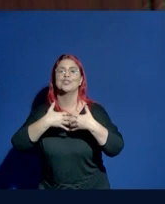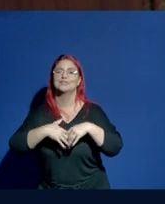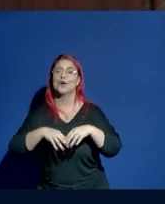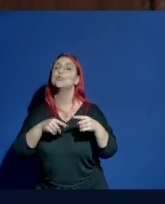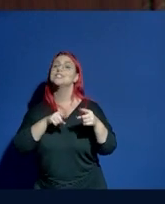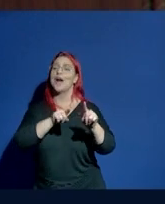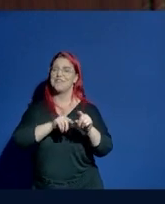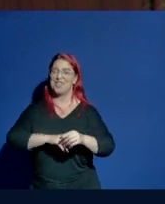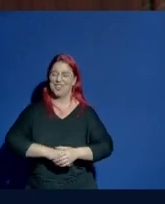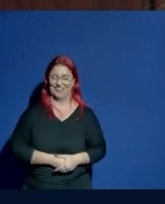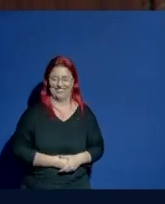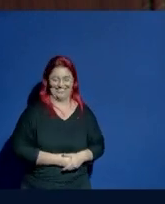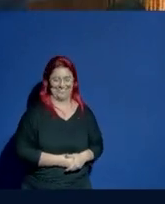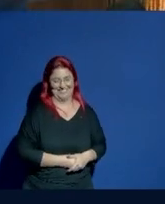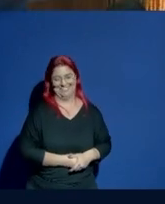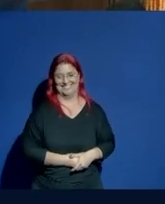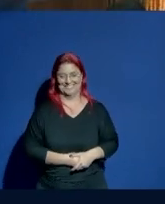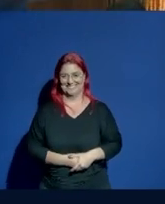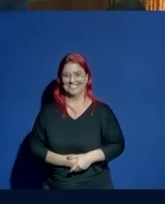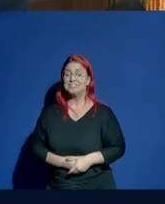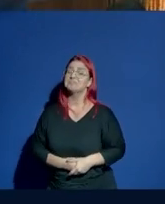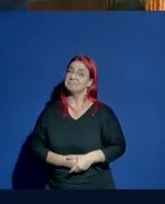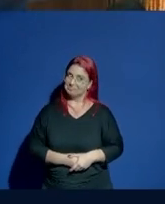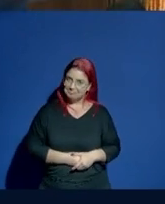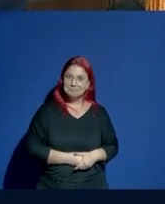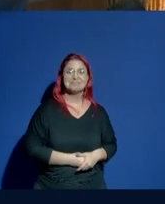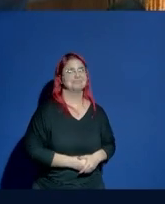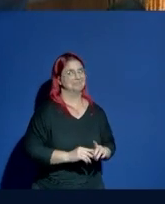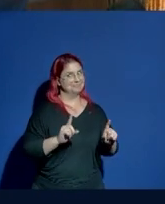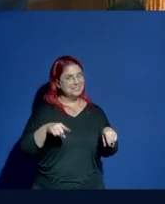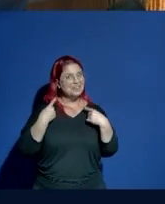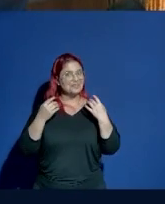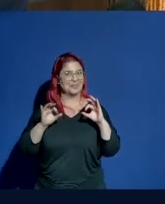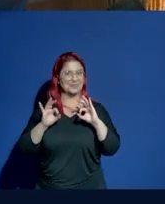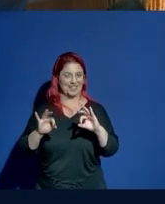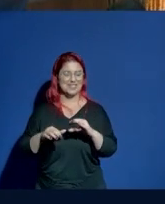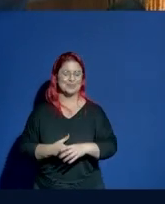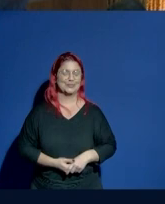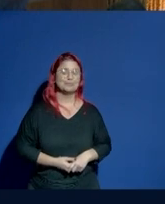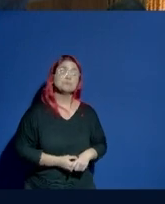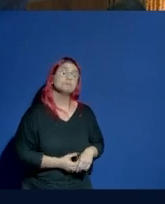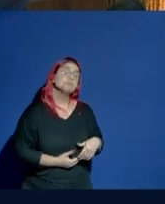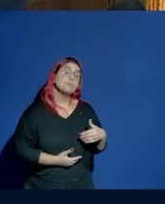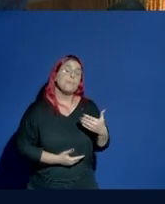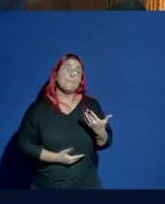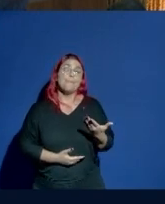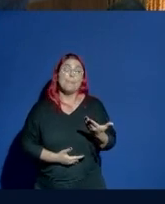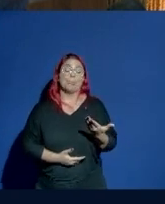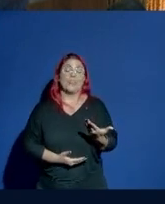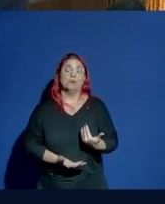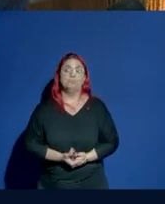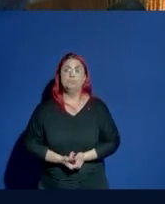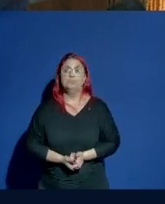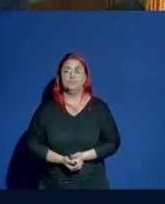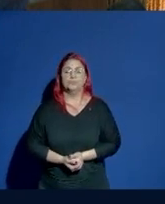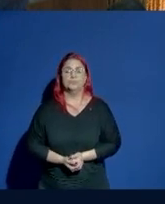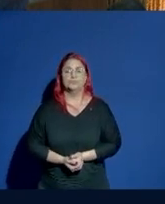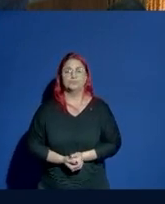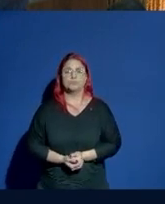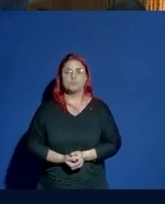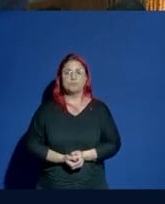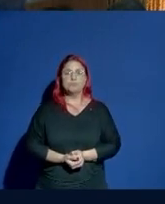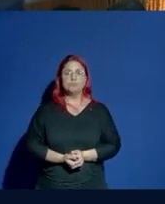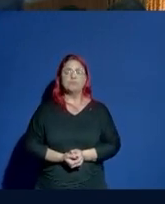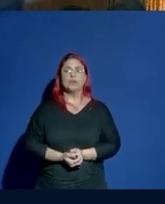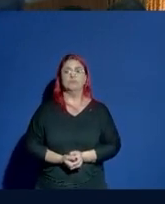desafiadora. É, bem desafiadora. Mas eu vejo assim, ó. Nós chegamos até